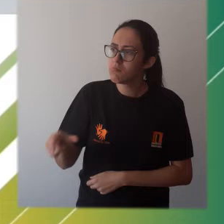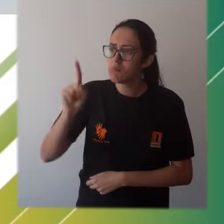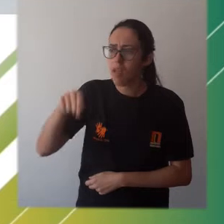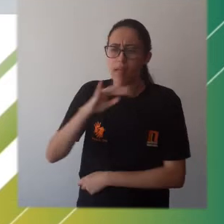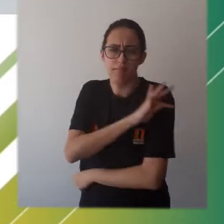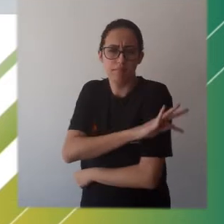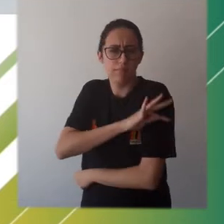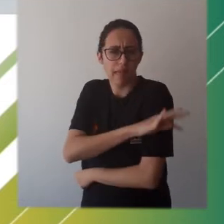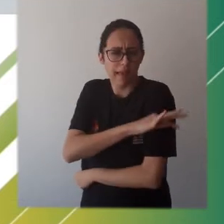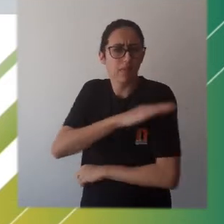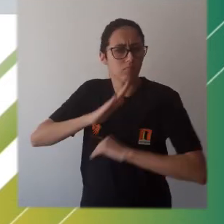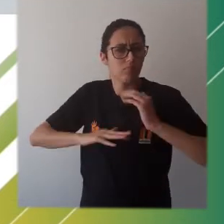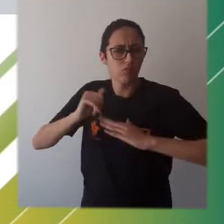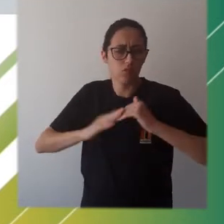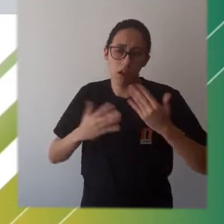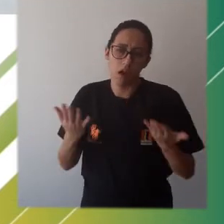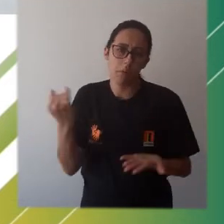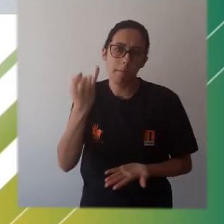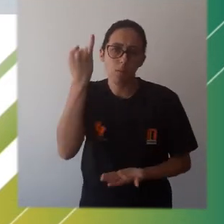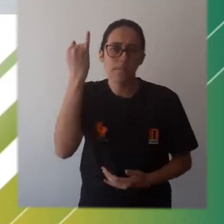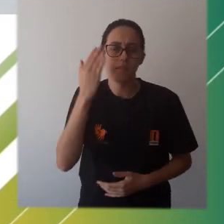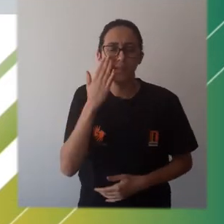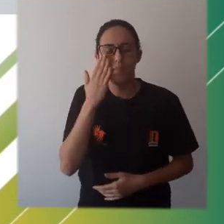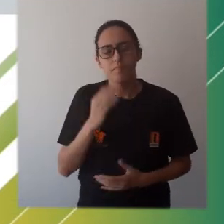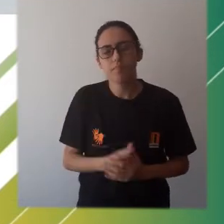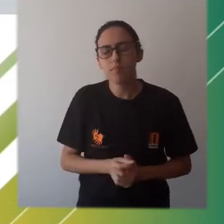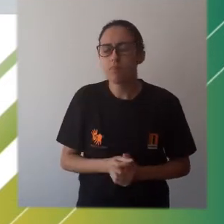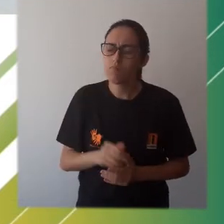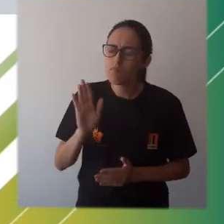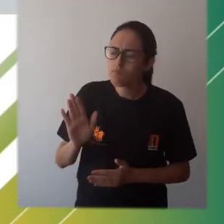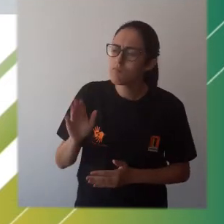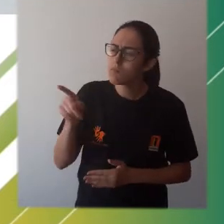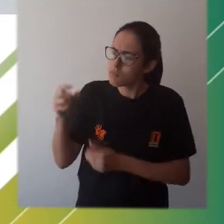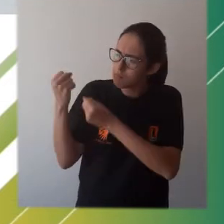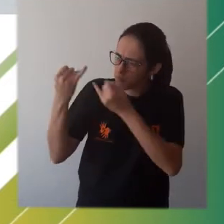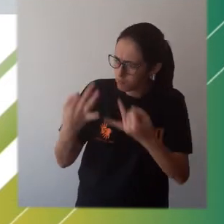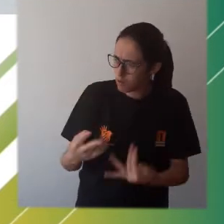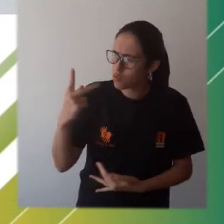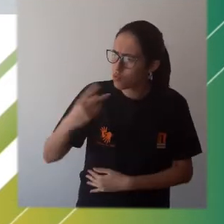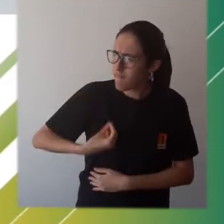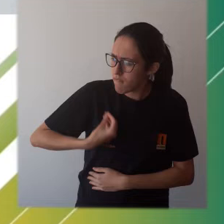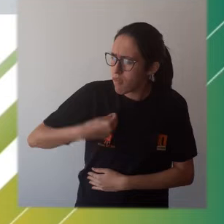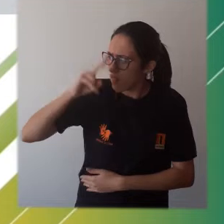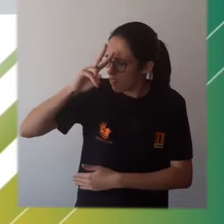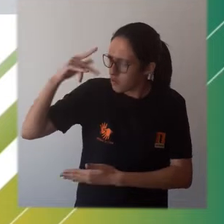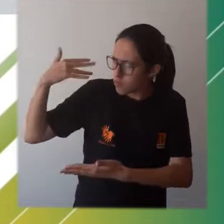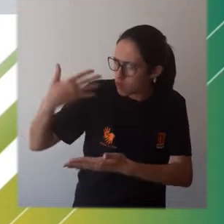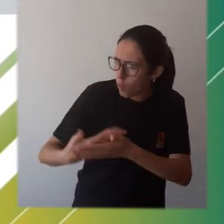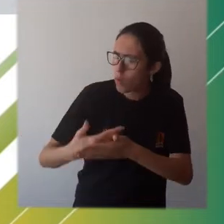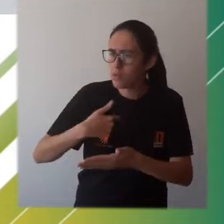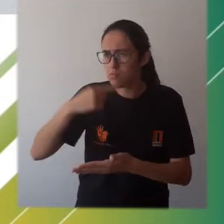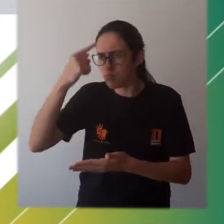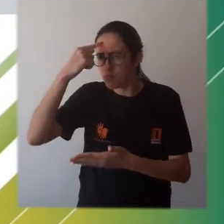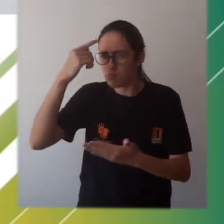alguém técnico comandando, isso é muito importante. Agora, você contou toda a tua história e eu